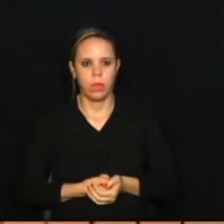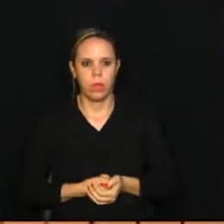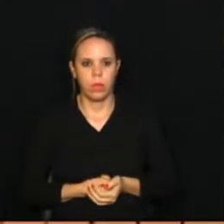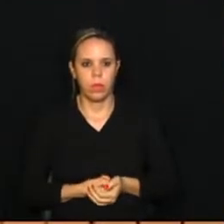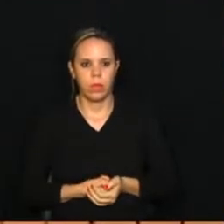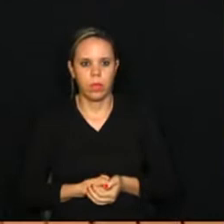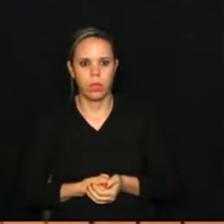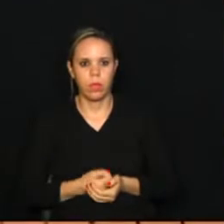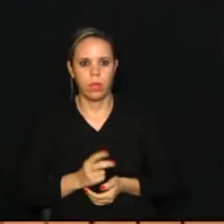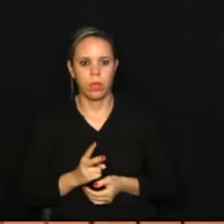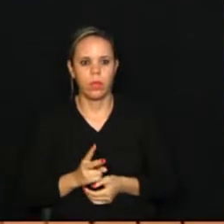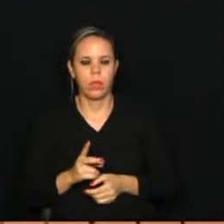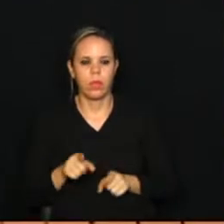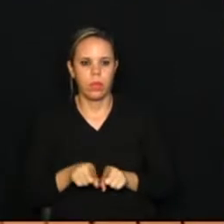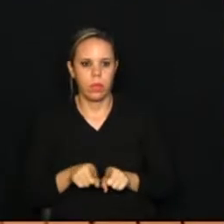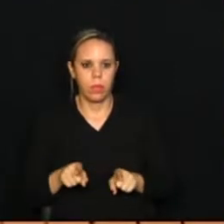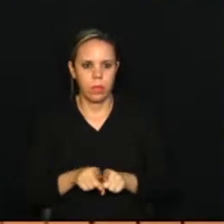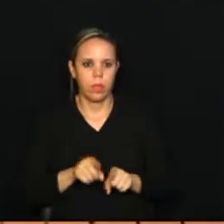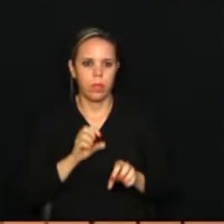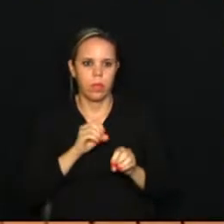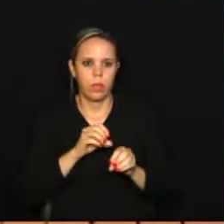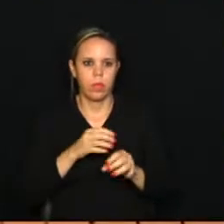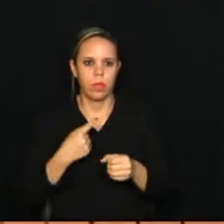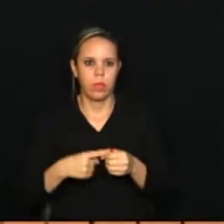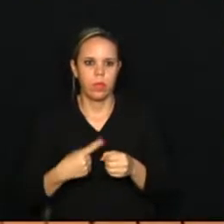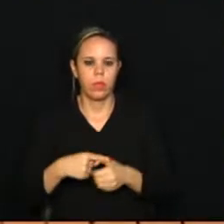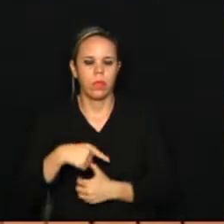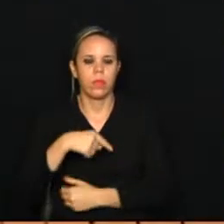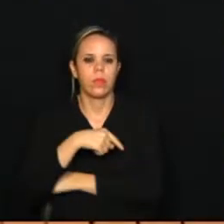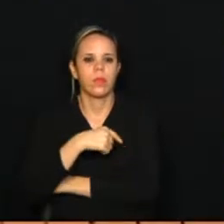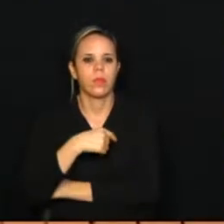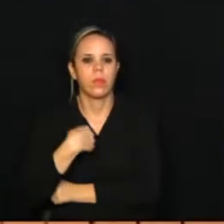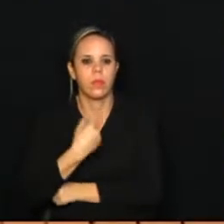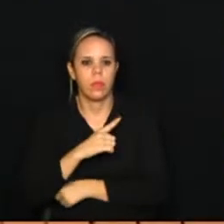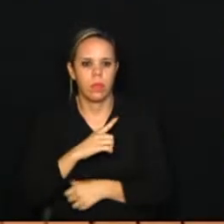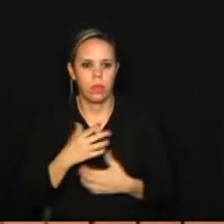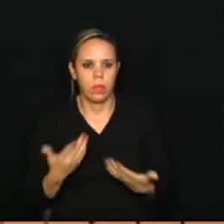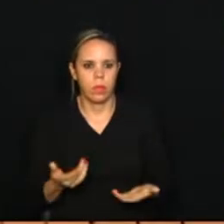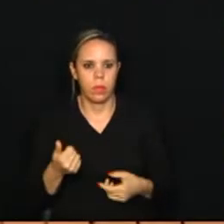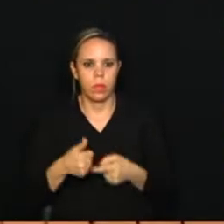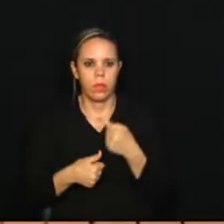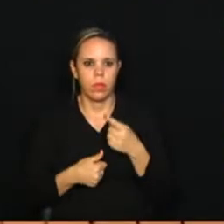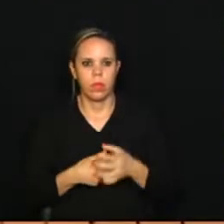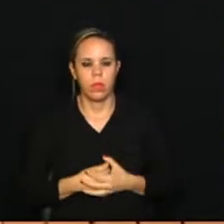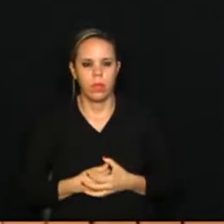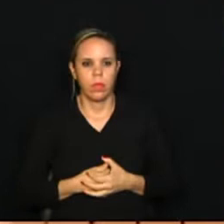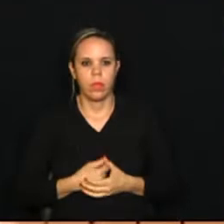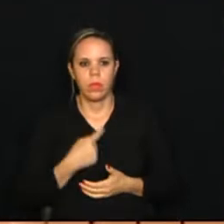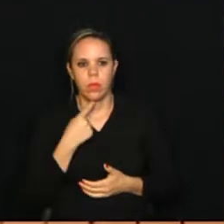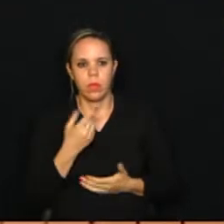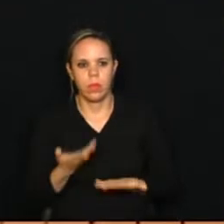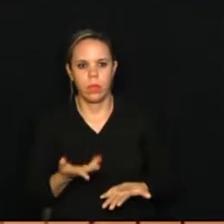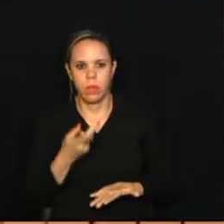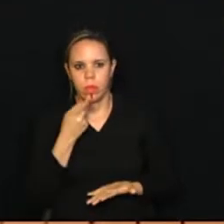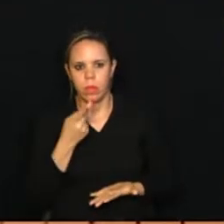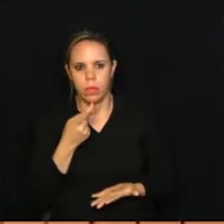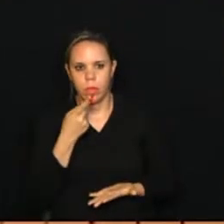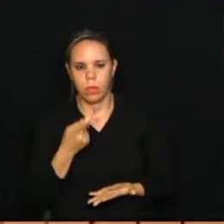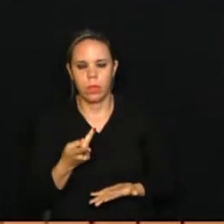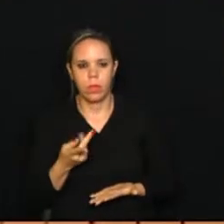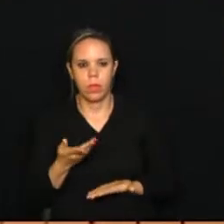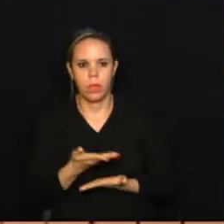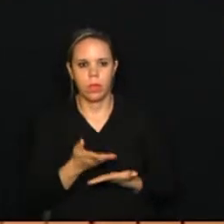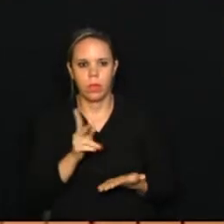ainda permeiam esse meio da educação municipal, né? O que a gente, primeiro questionamento que eu queria, né, falar